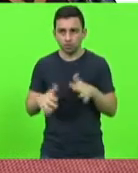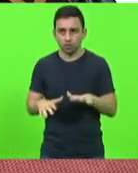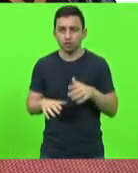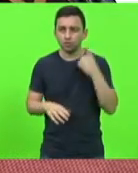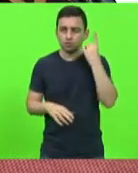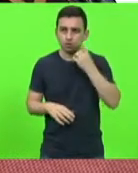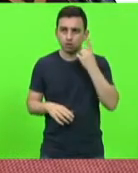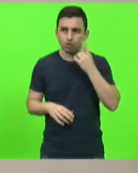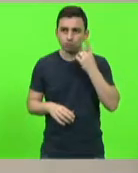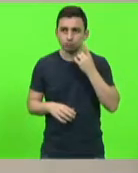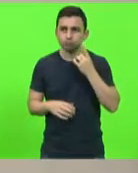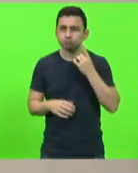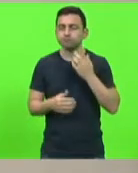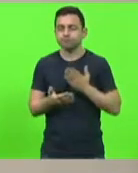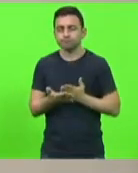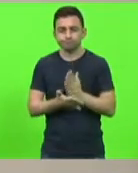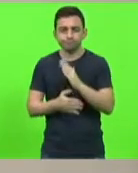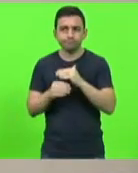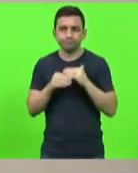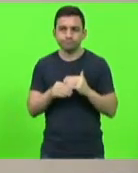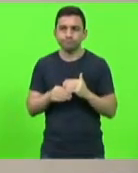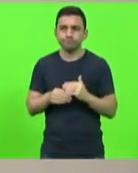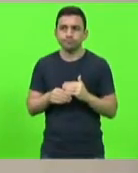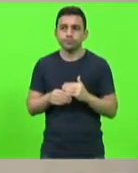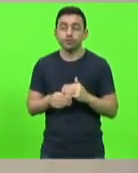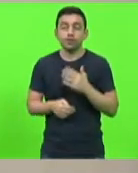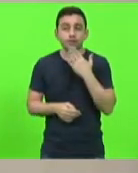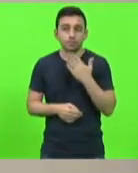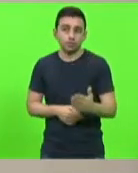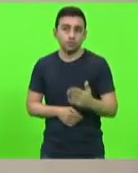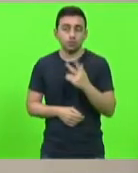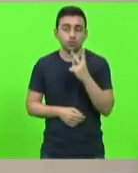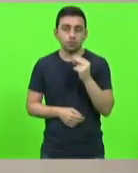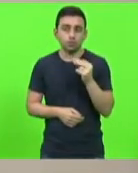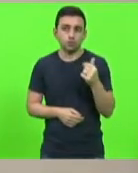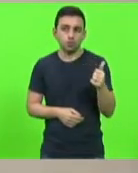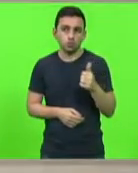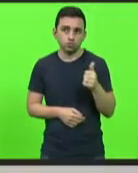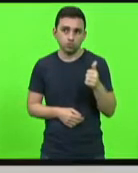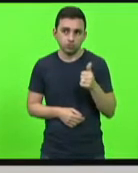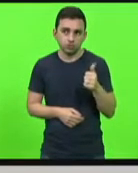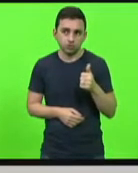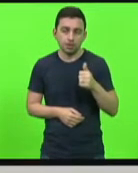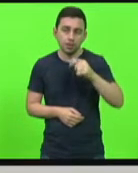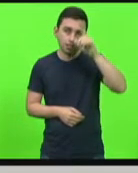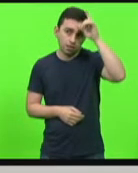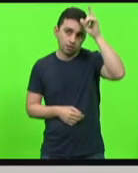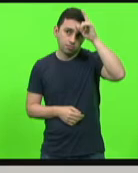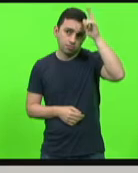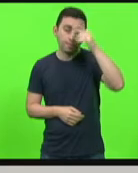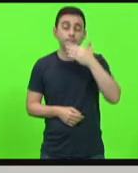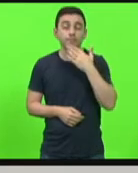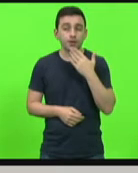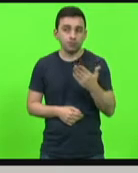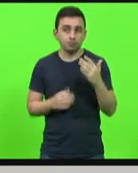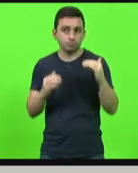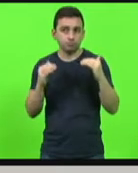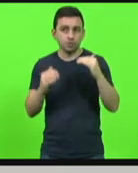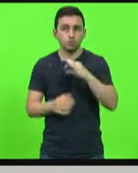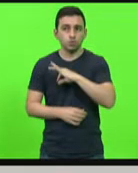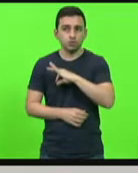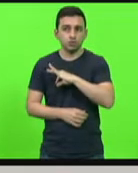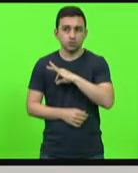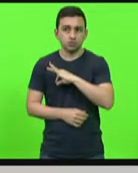como se encontram. Aprovado por unanimidade. Requerimentos 2011, autor deputado Sargento Lima, solicitando ao superintendente da Polícia